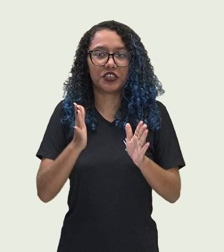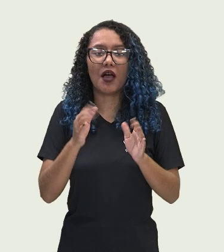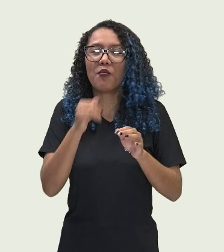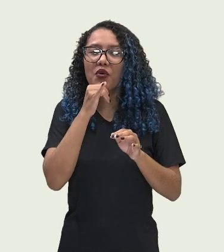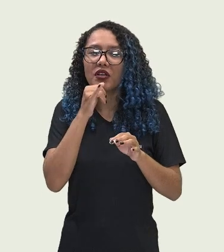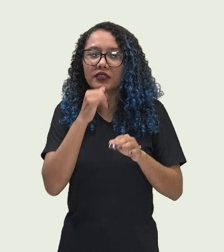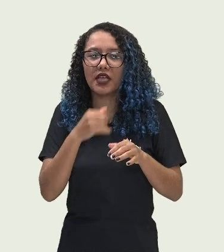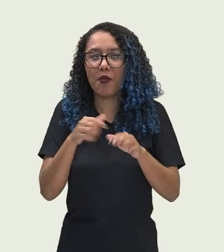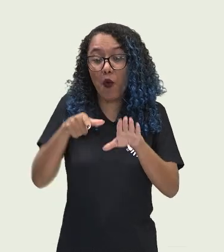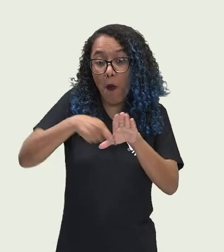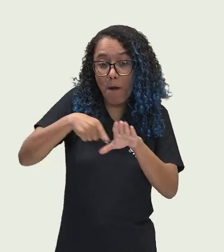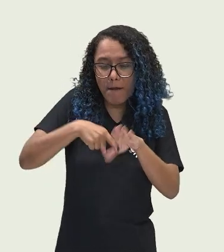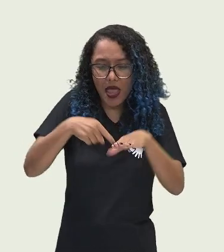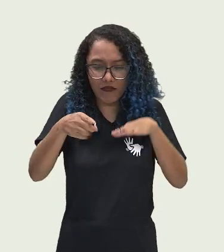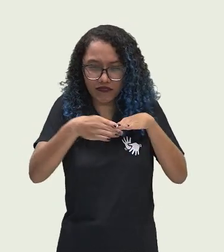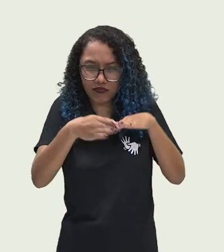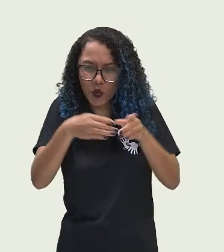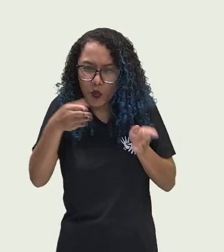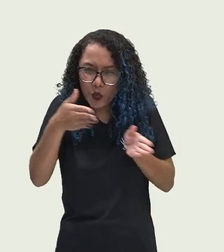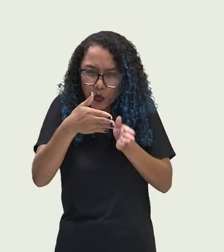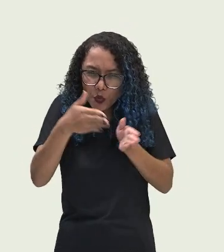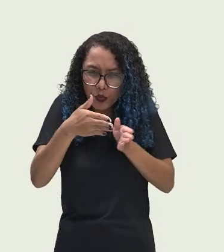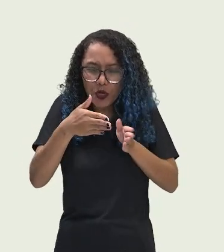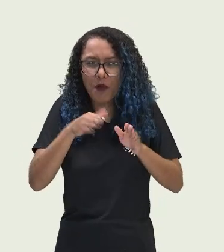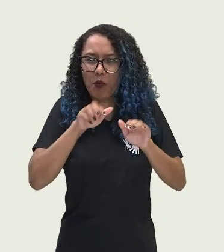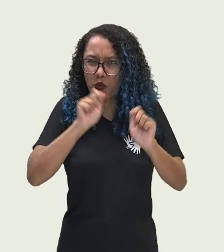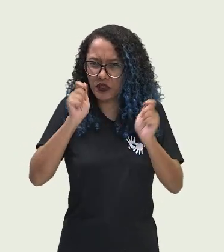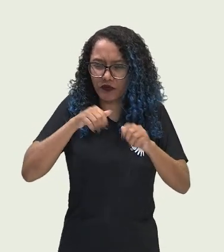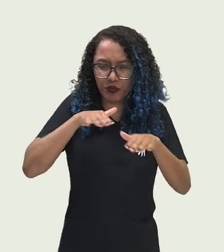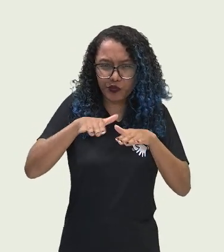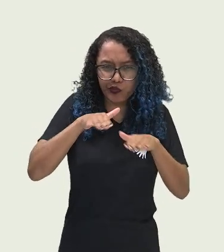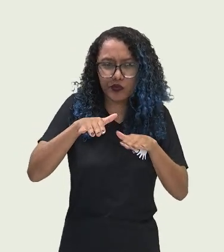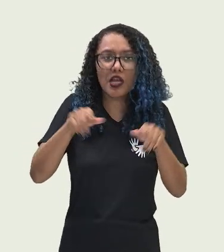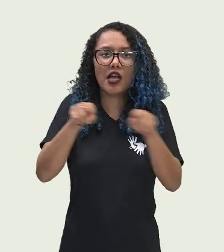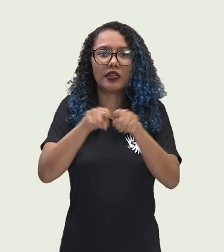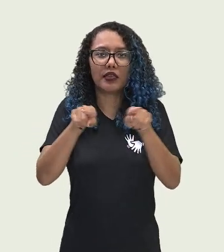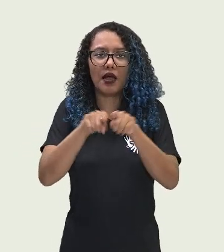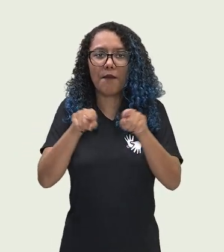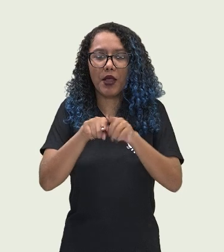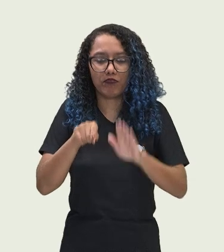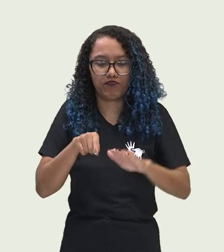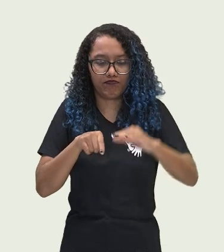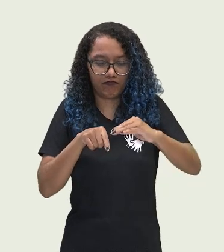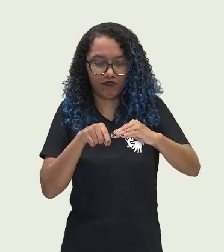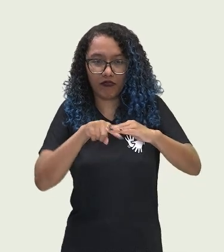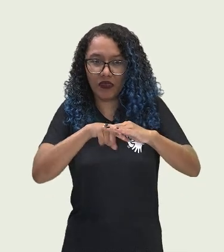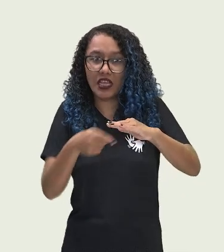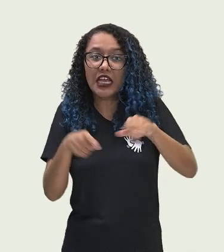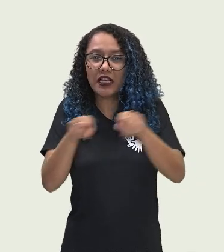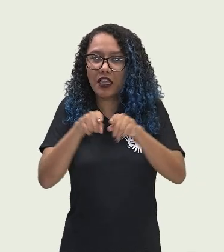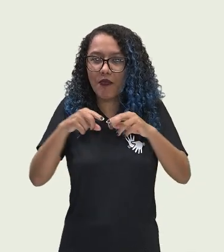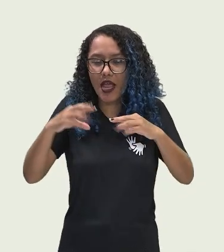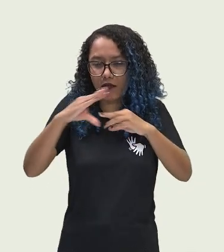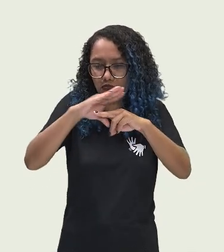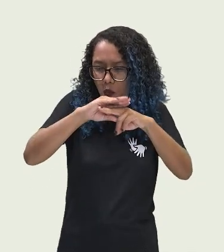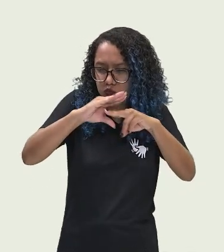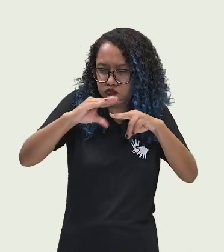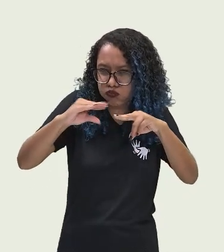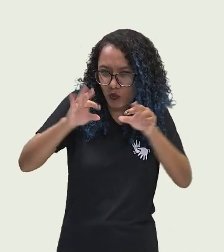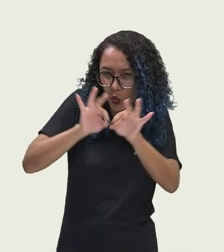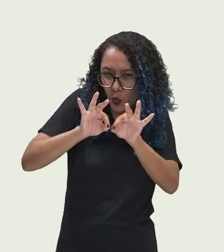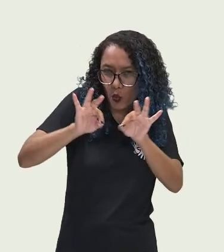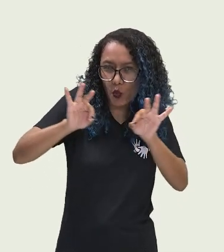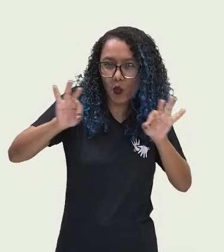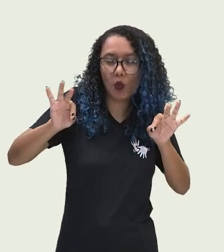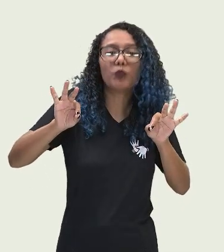permitiam flexão ao impulsionar para a frente pés arqueados e tendões de Aquiles longos atuando como